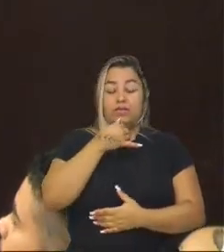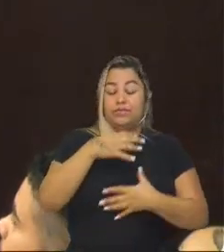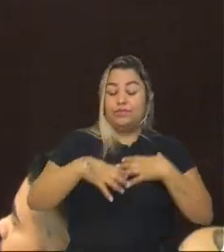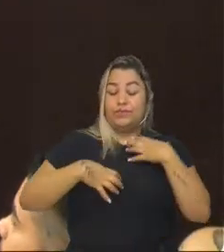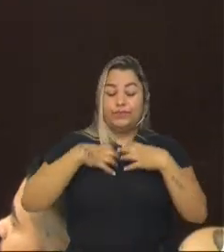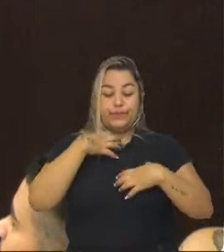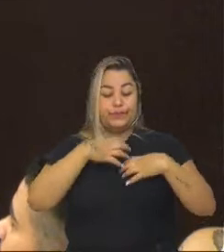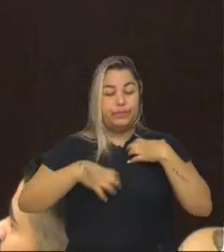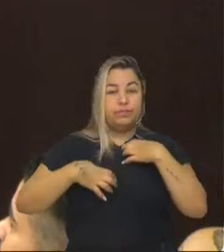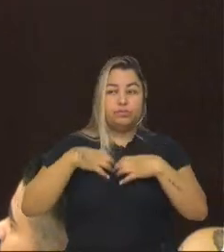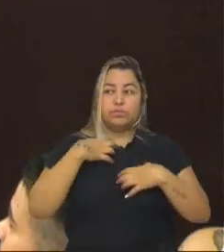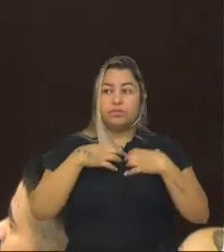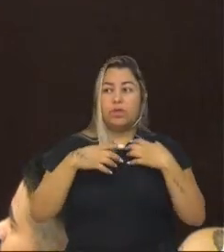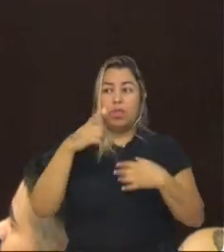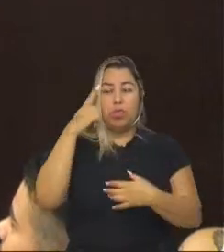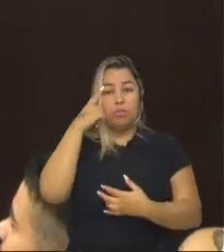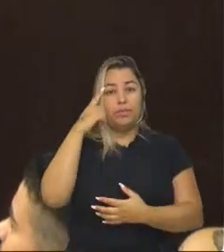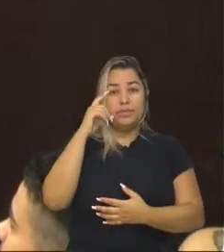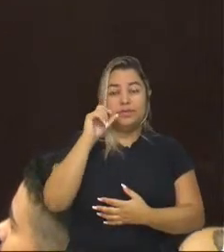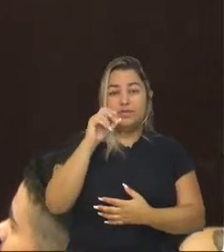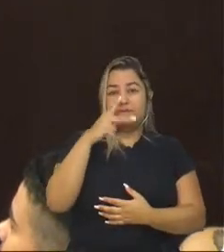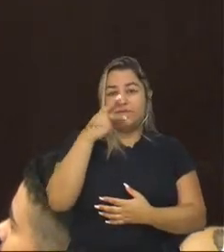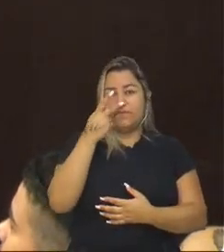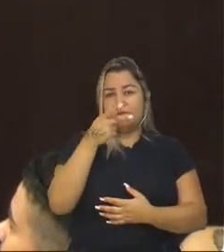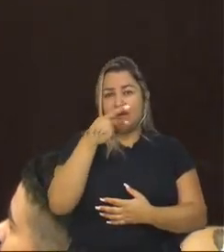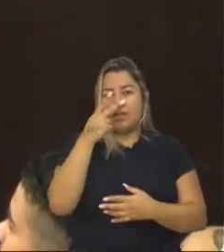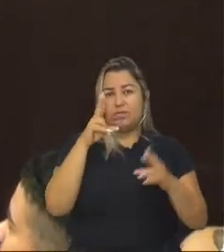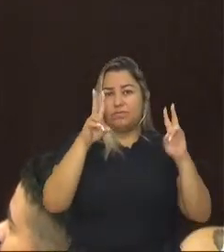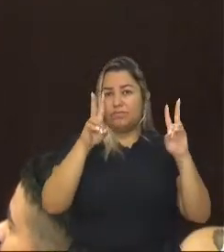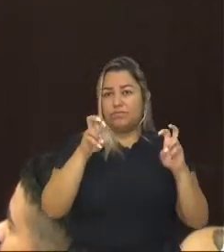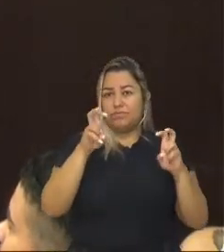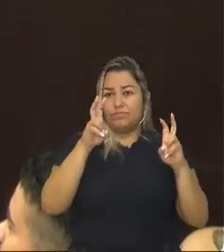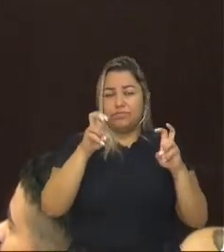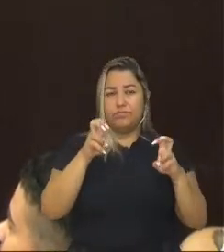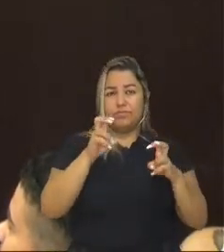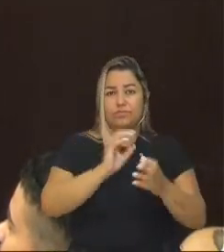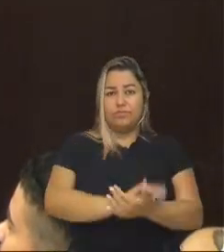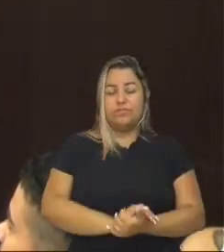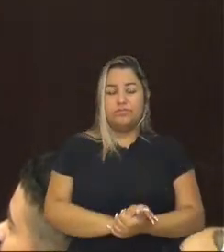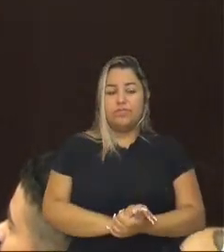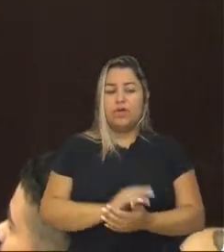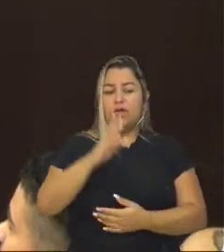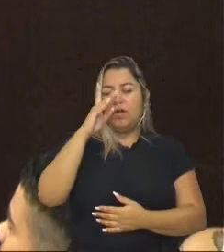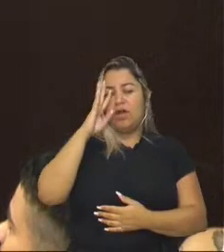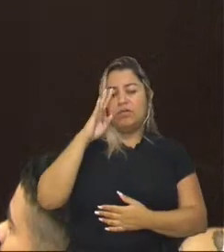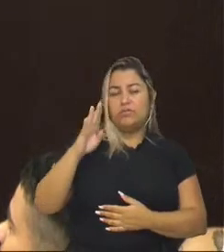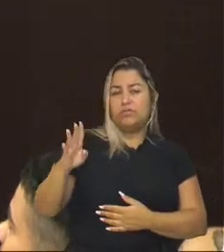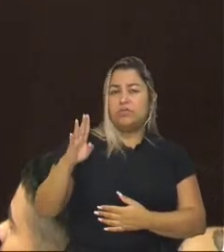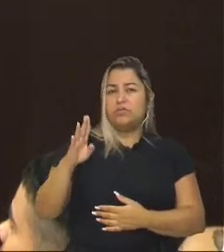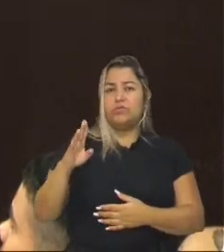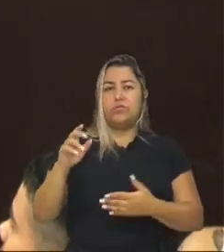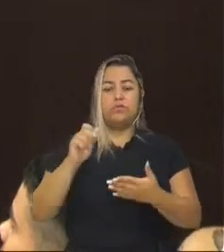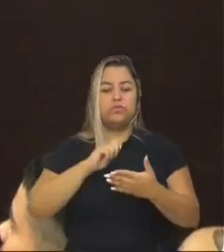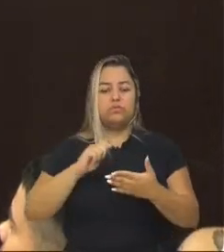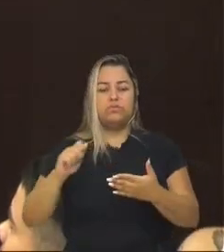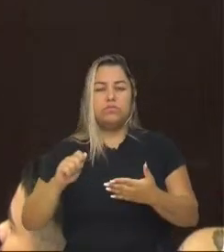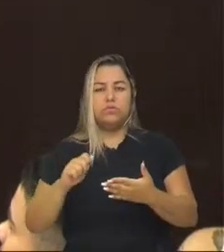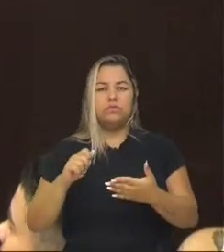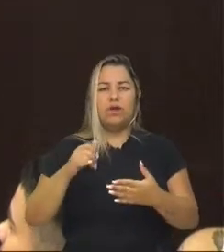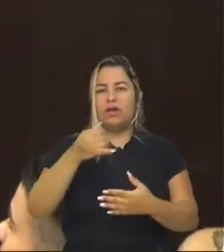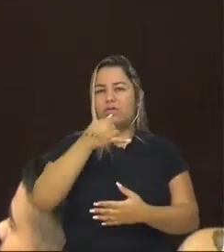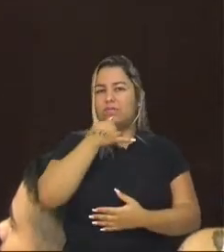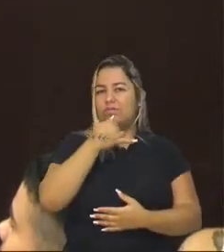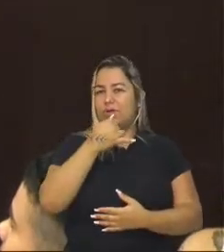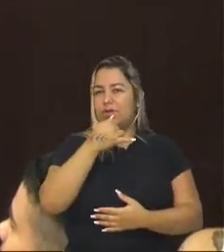E pensei em falar sobre isso depois de ler o título Viagem Solitária, que me remete muito a isso. Me sentia muito